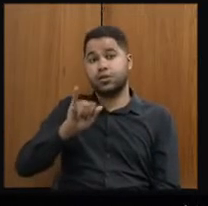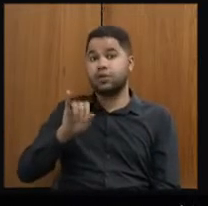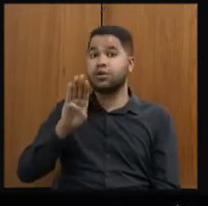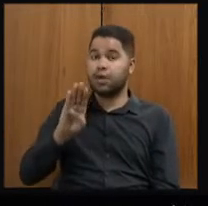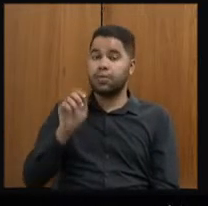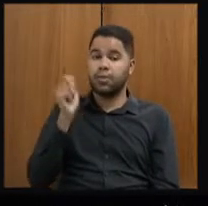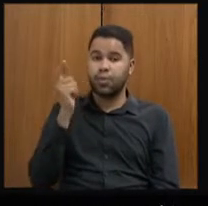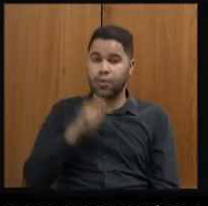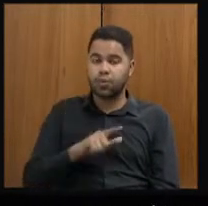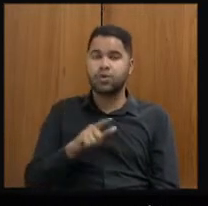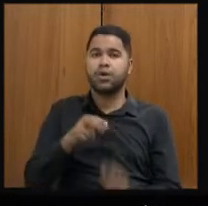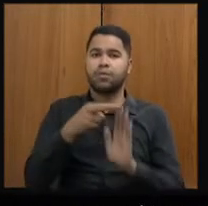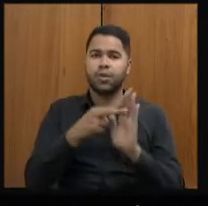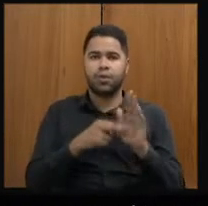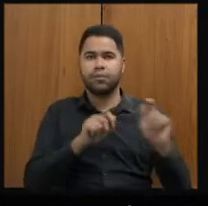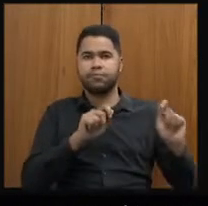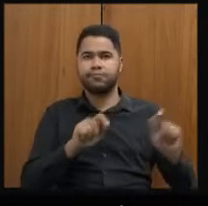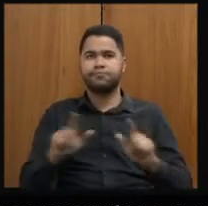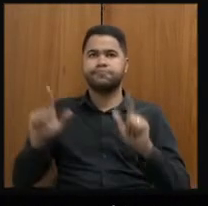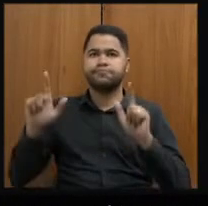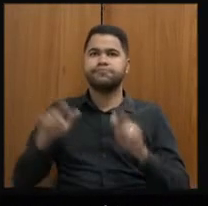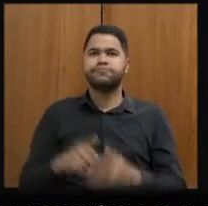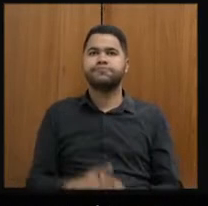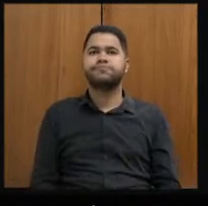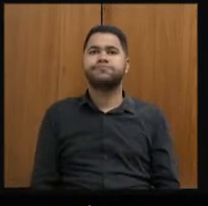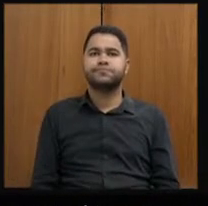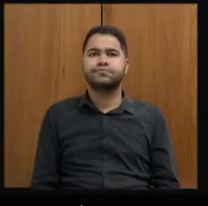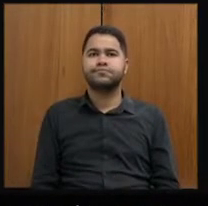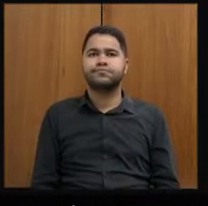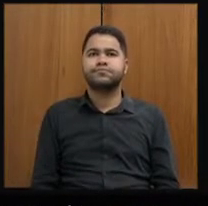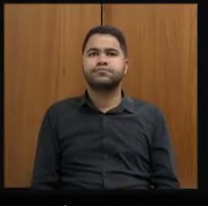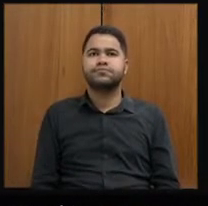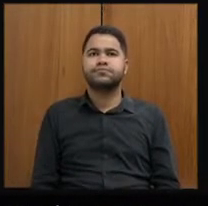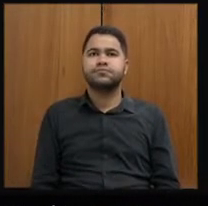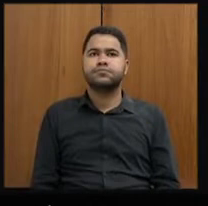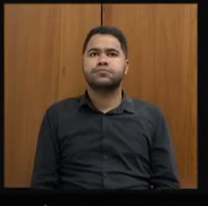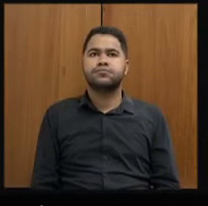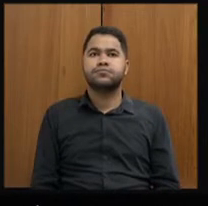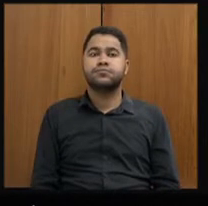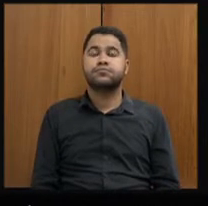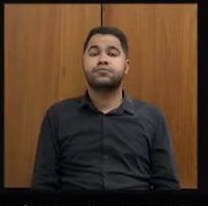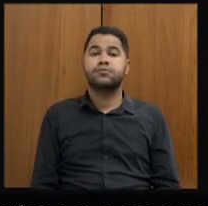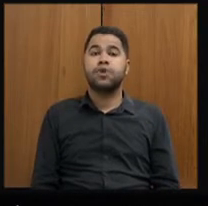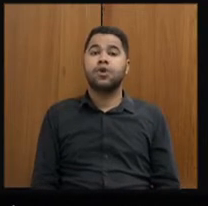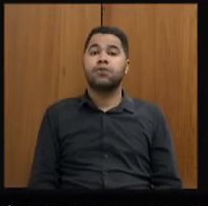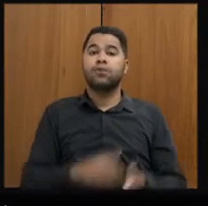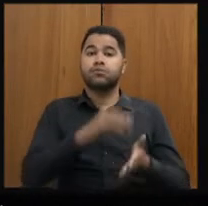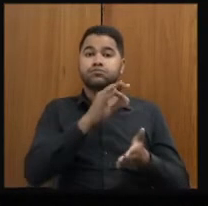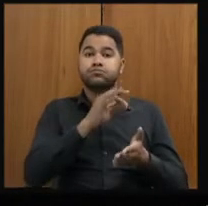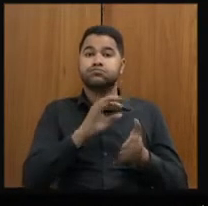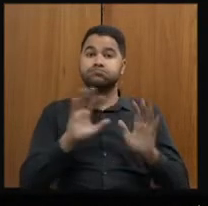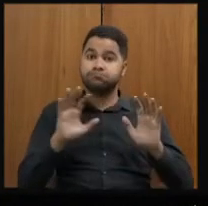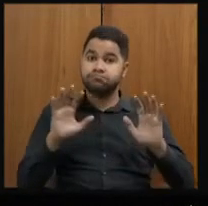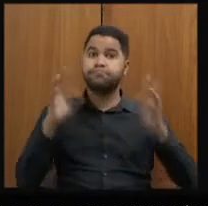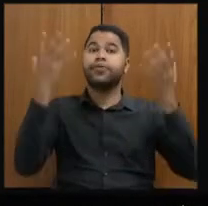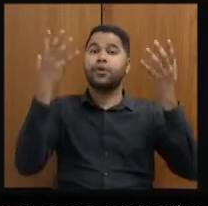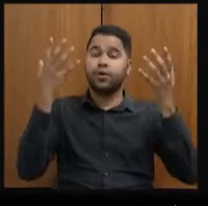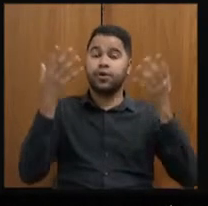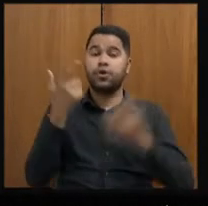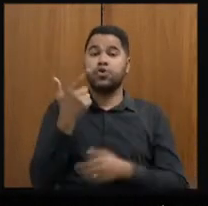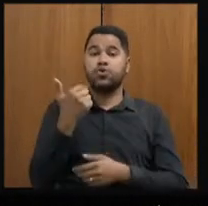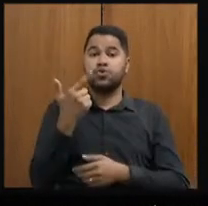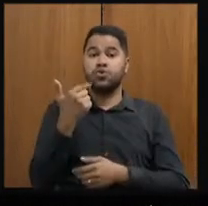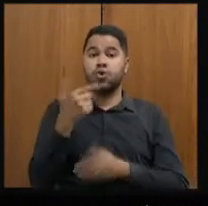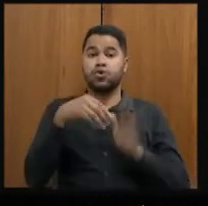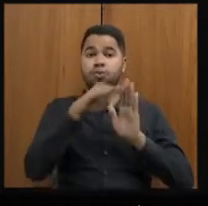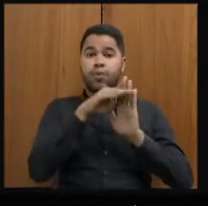pois não e foram celebradas 31 eventos realizados dois